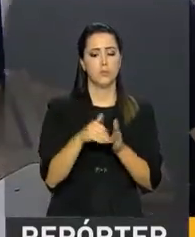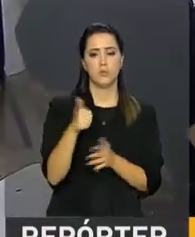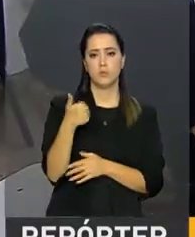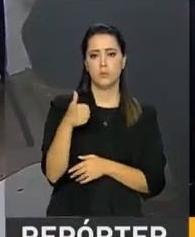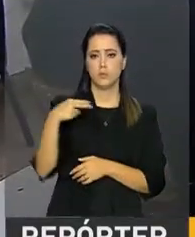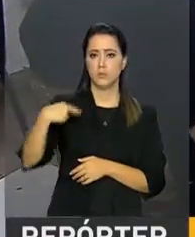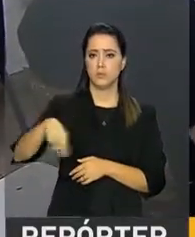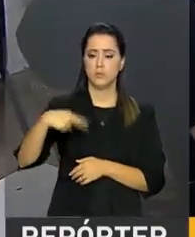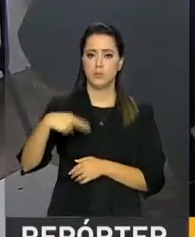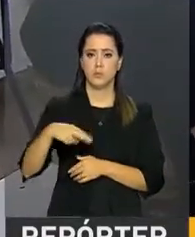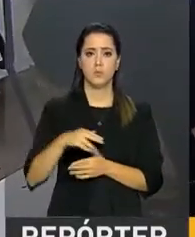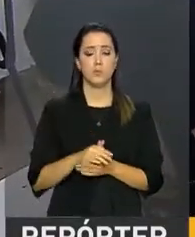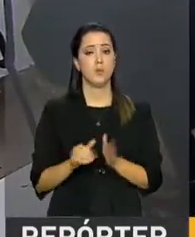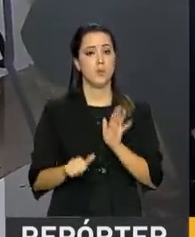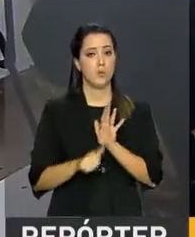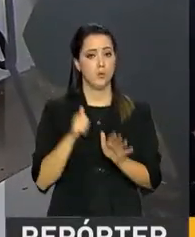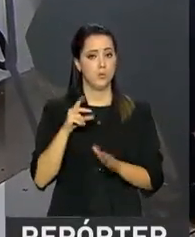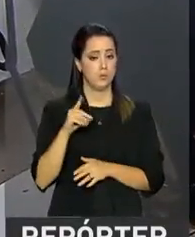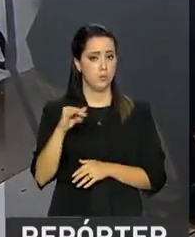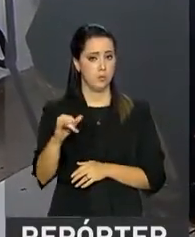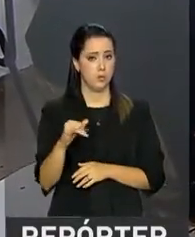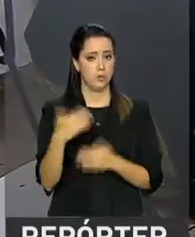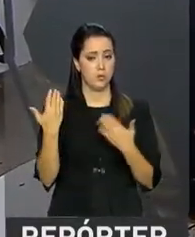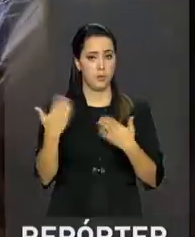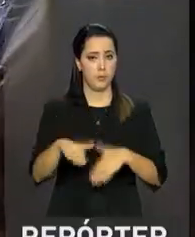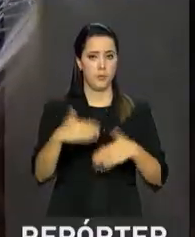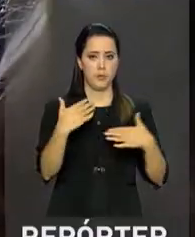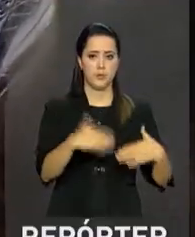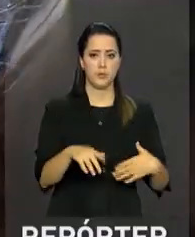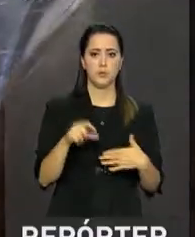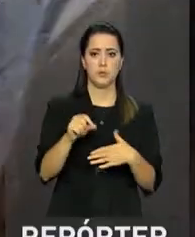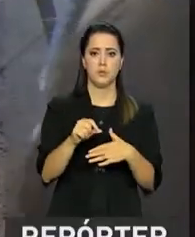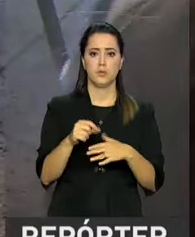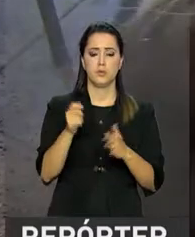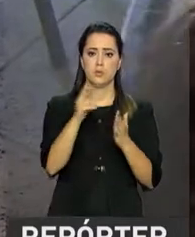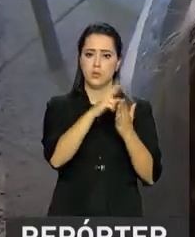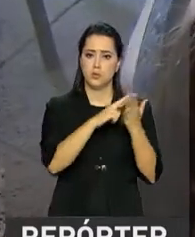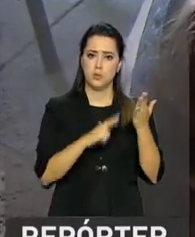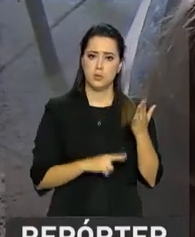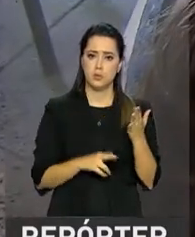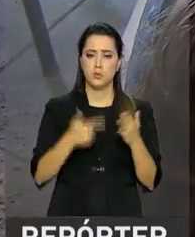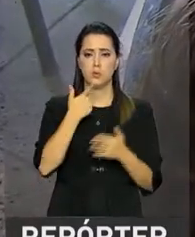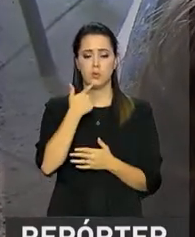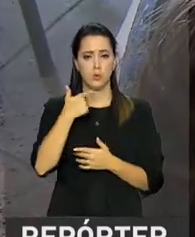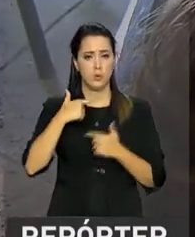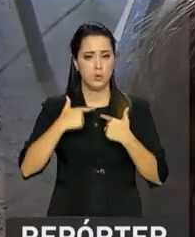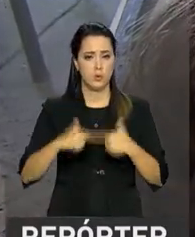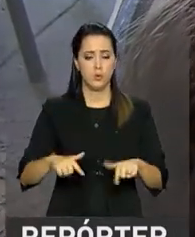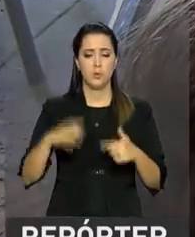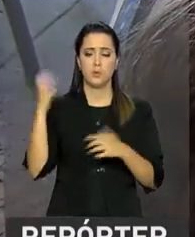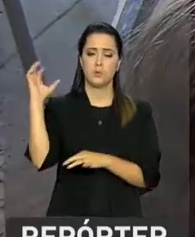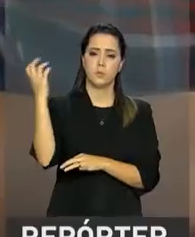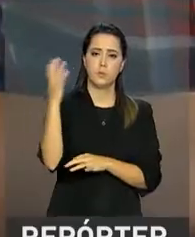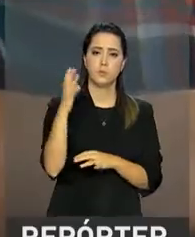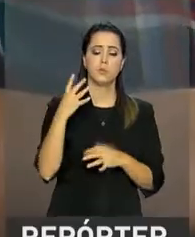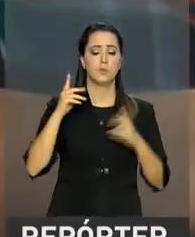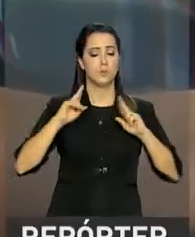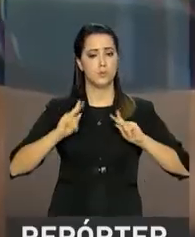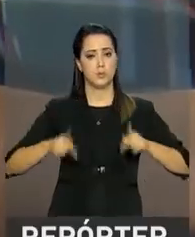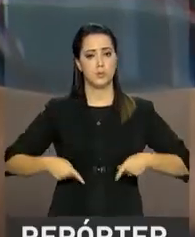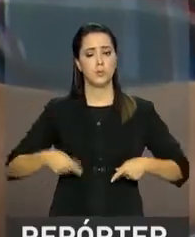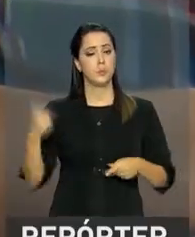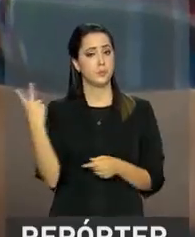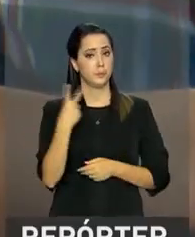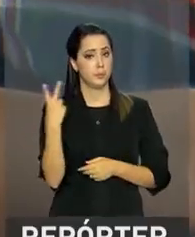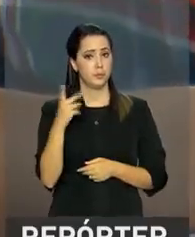primeiro dia serão aplicadas as provas de redação linguagens e ciências humanas e no segundo dia as provas de